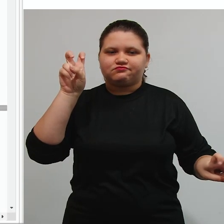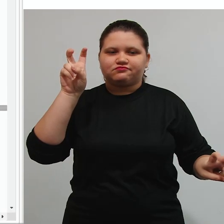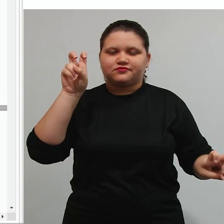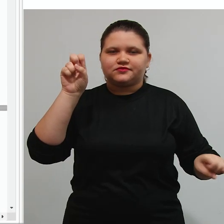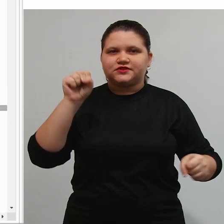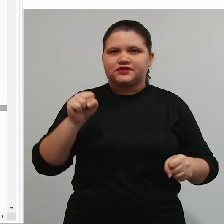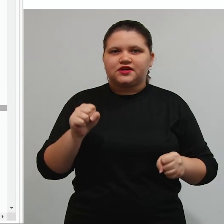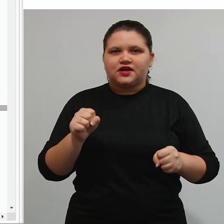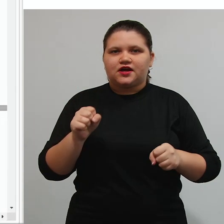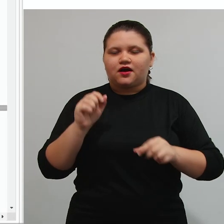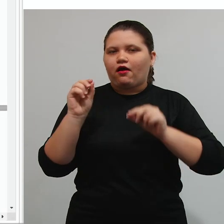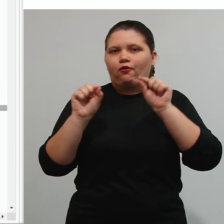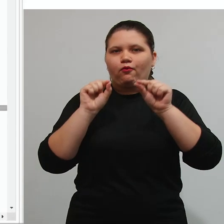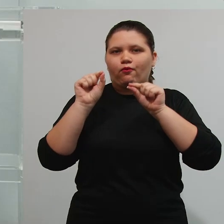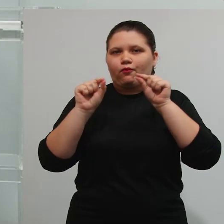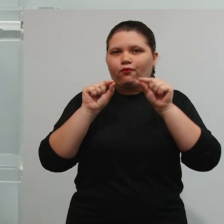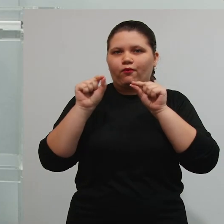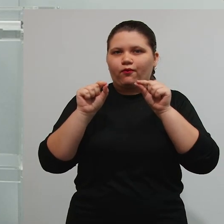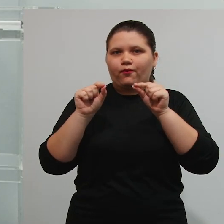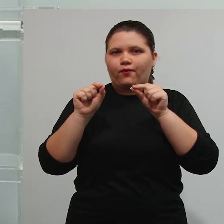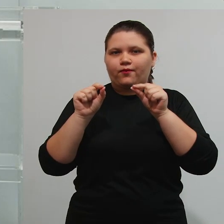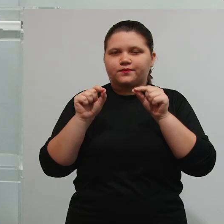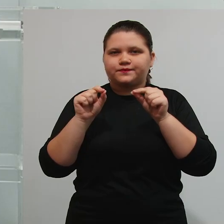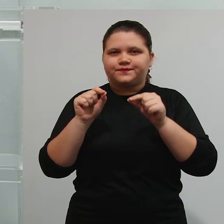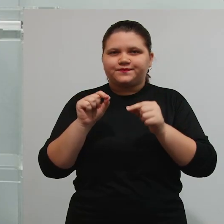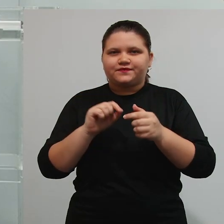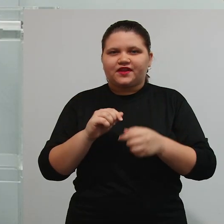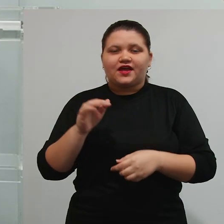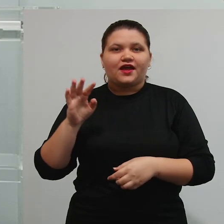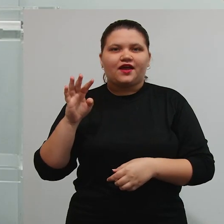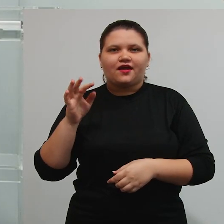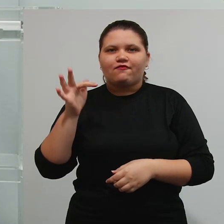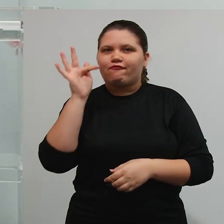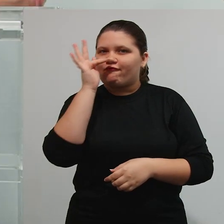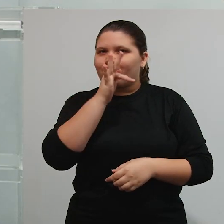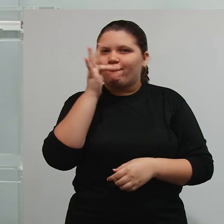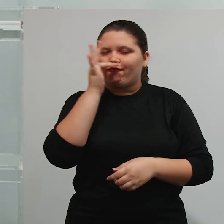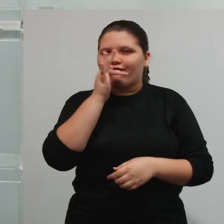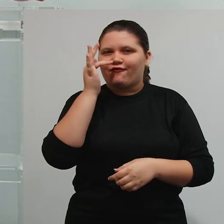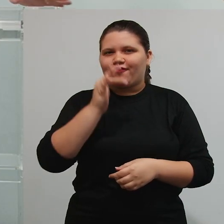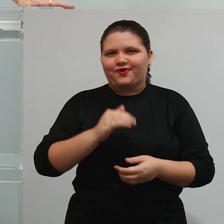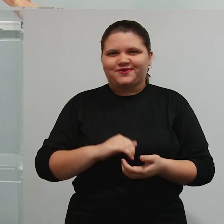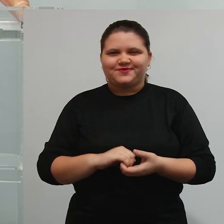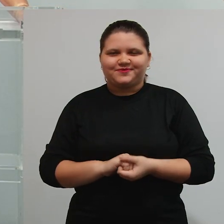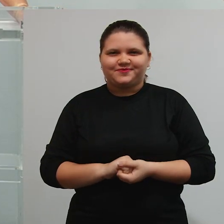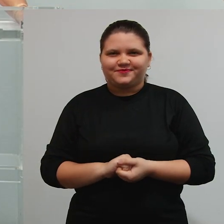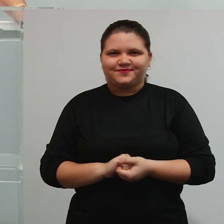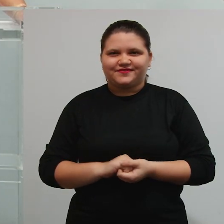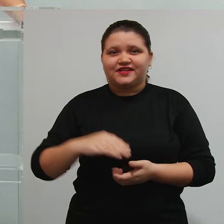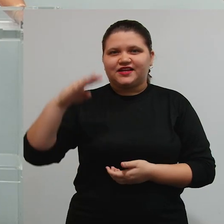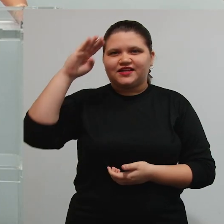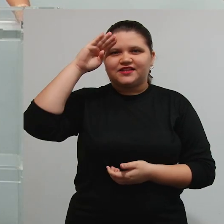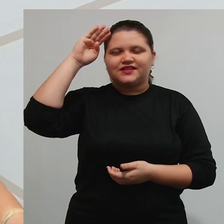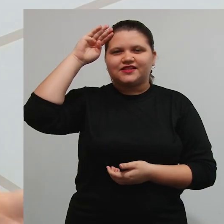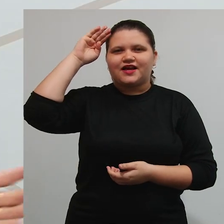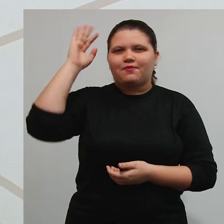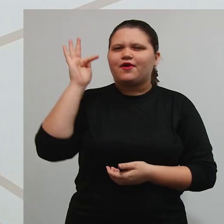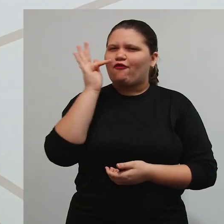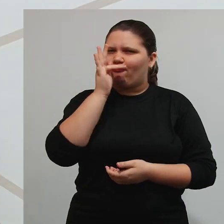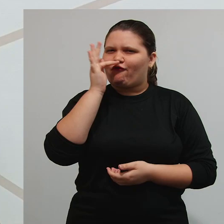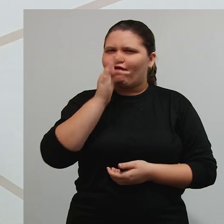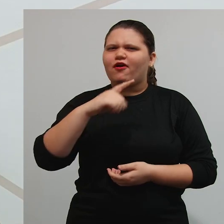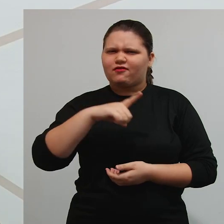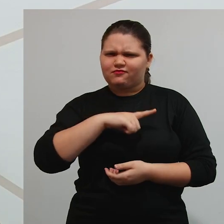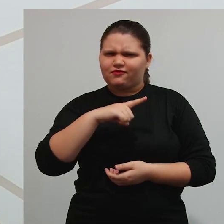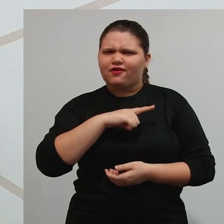teve acesso. Sabe o que é citação de citação? Fofoca. Exatamente. Na academia existe fofoca? Sim,